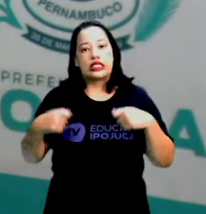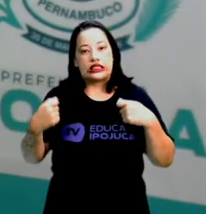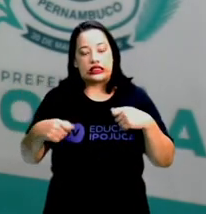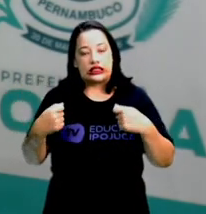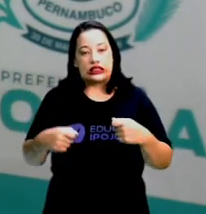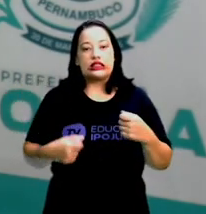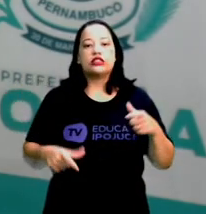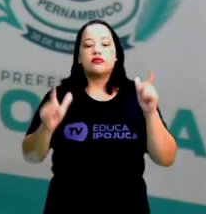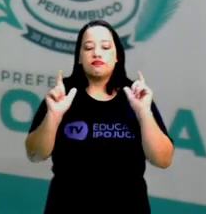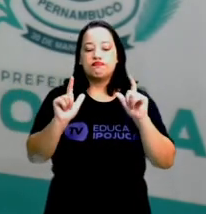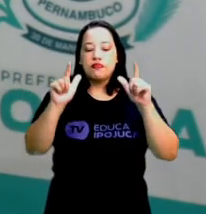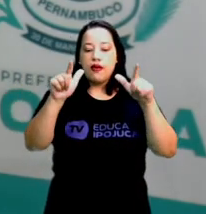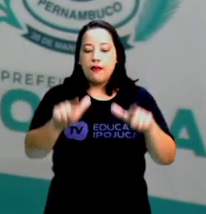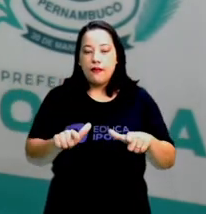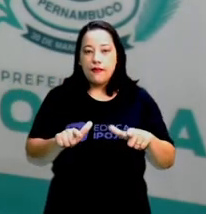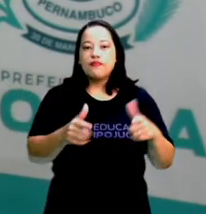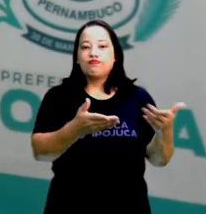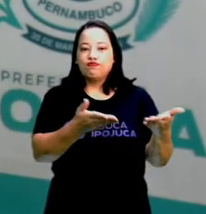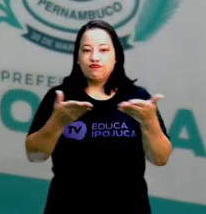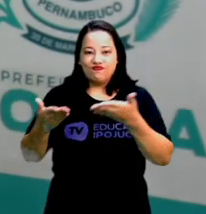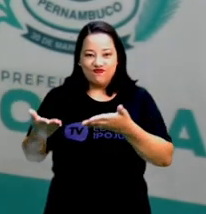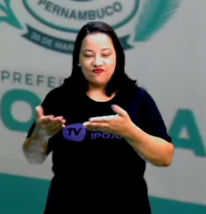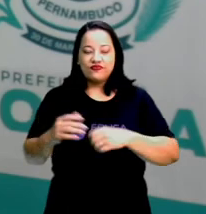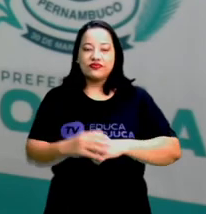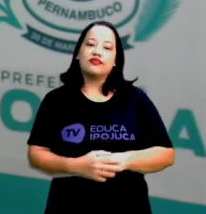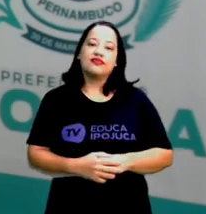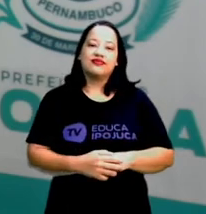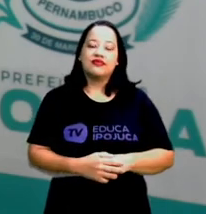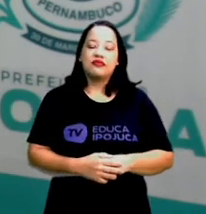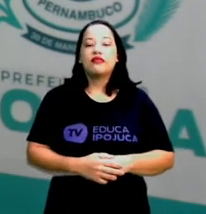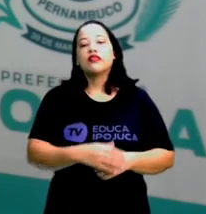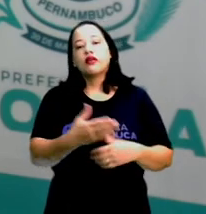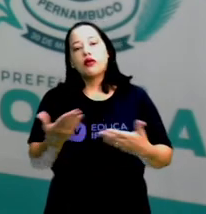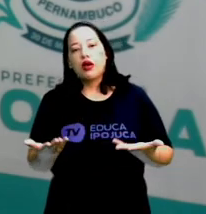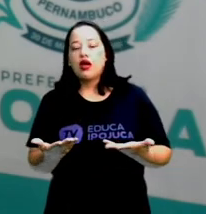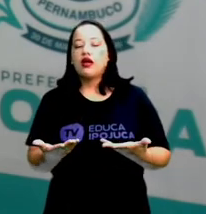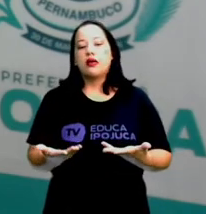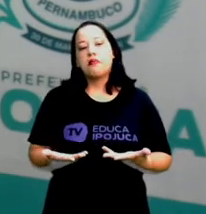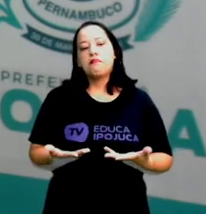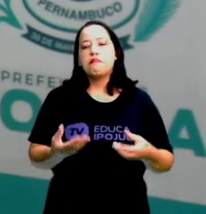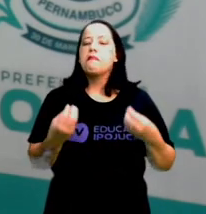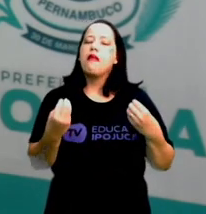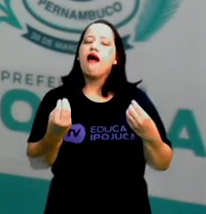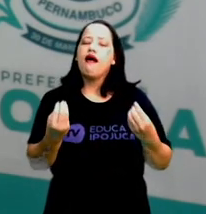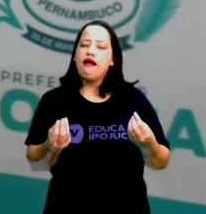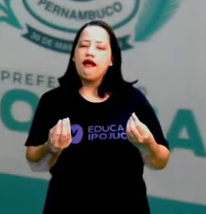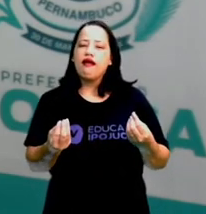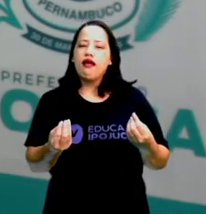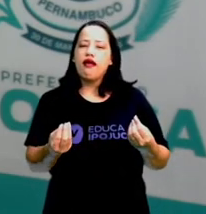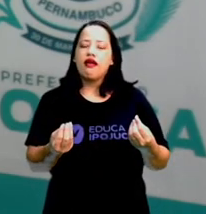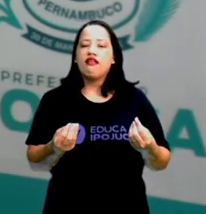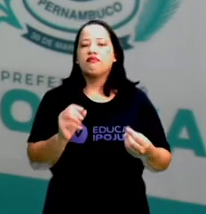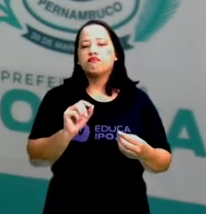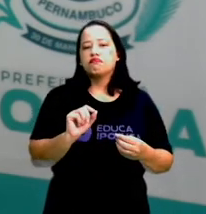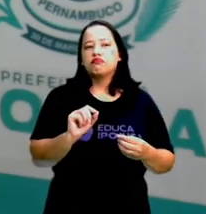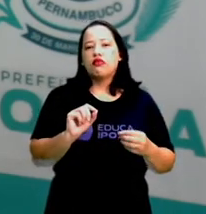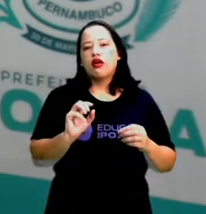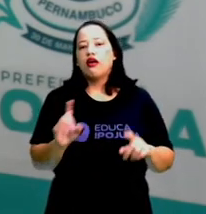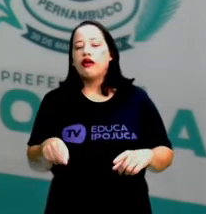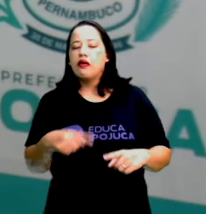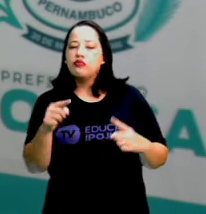convite, certo, crianças? Para que evento, né, o convite está sendo